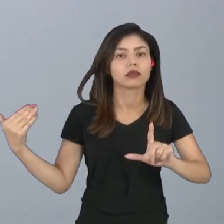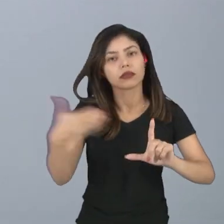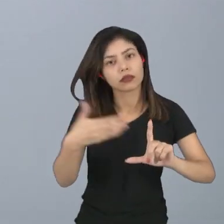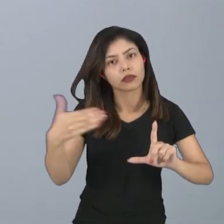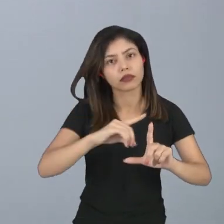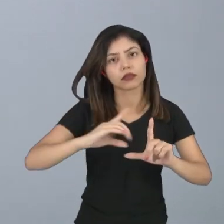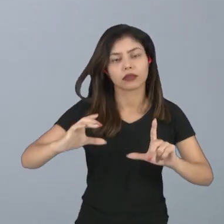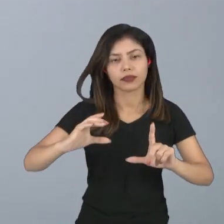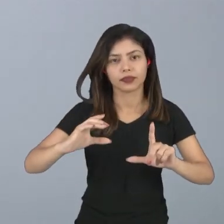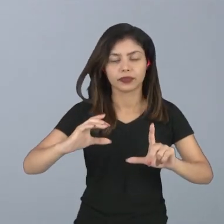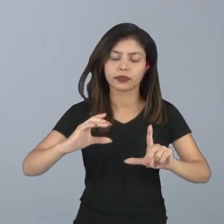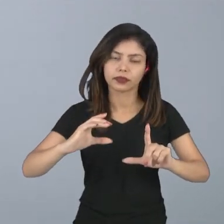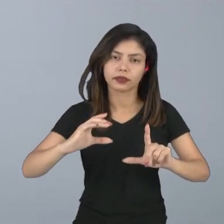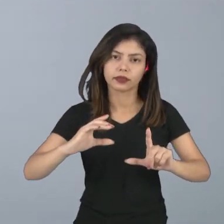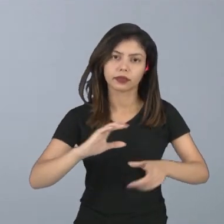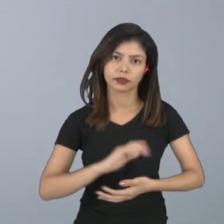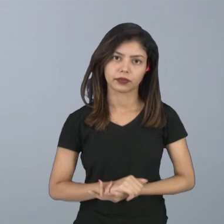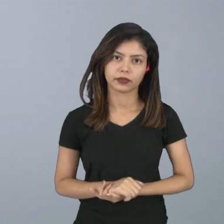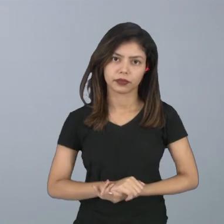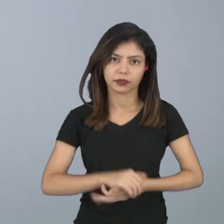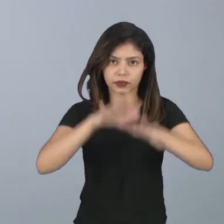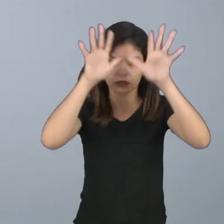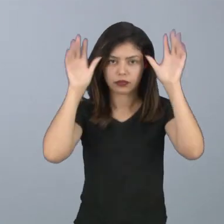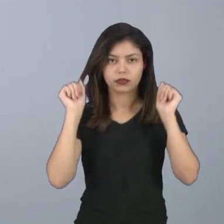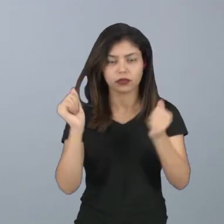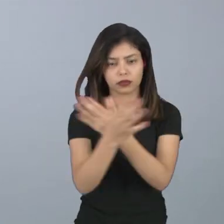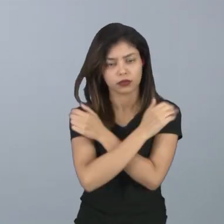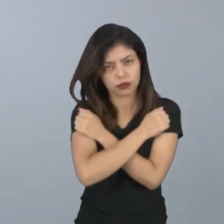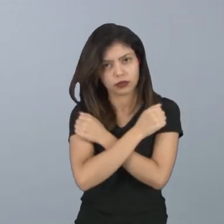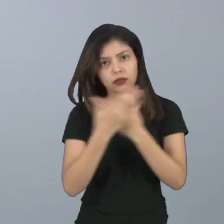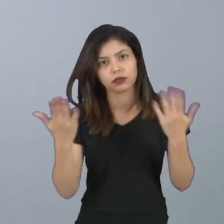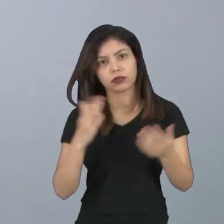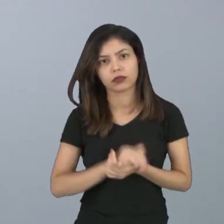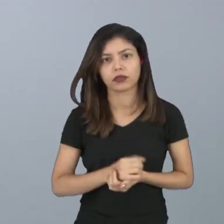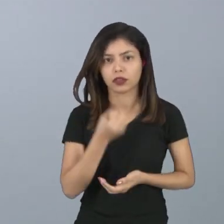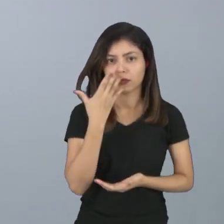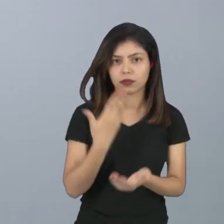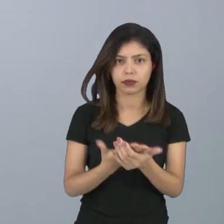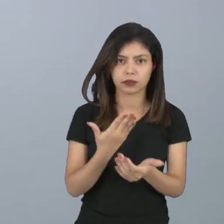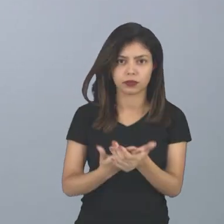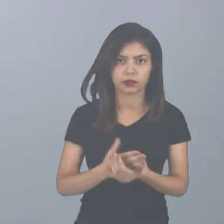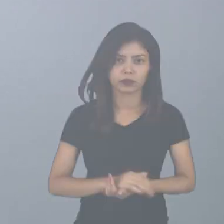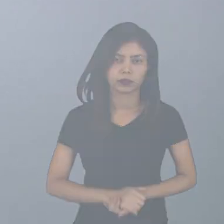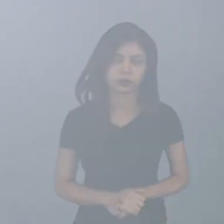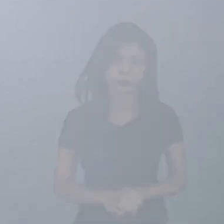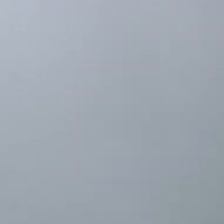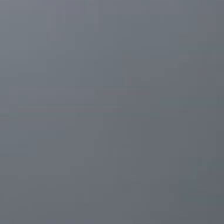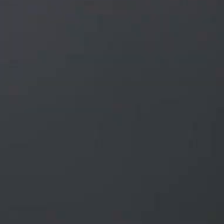acesse a plataforma EducAcre. Um abraço e bons estudos!